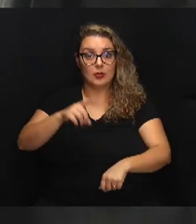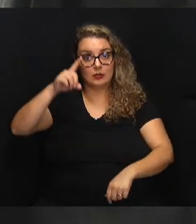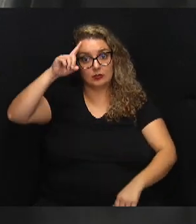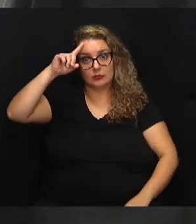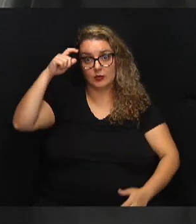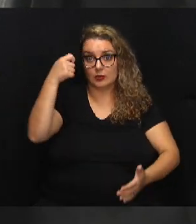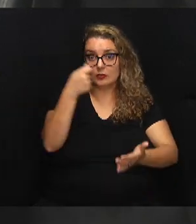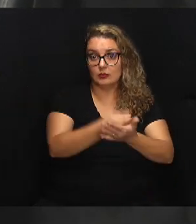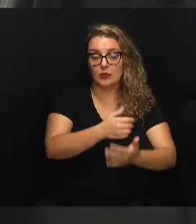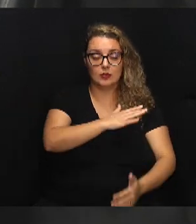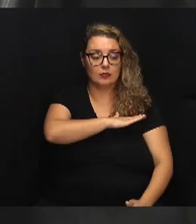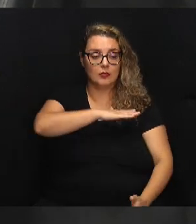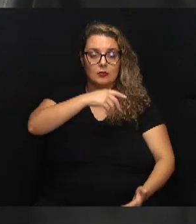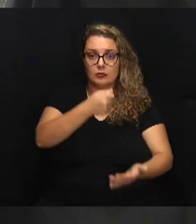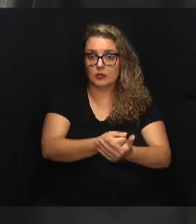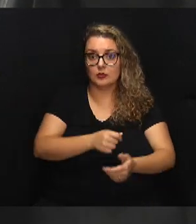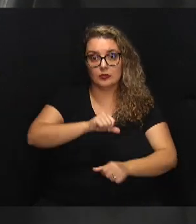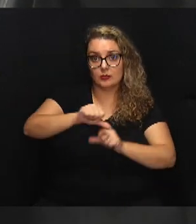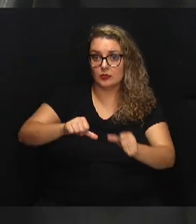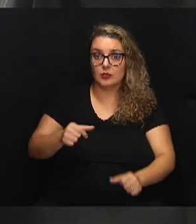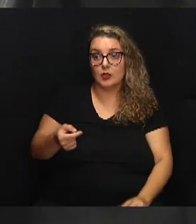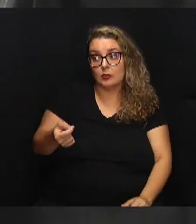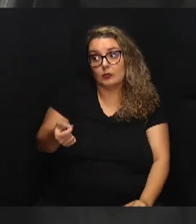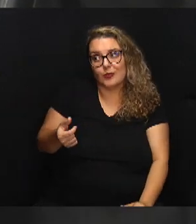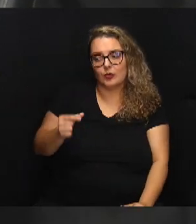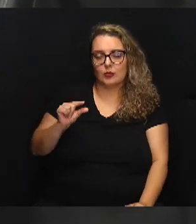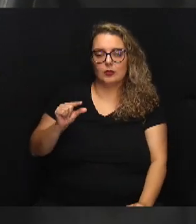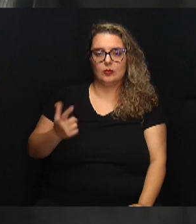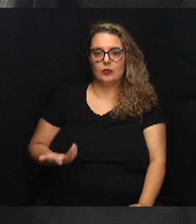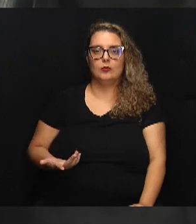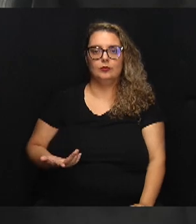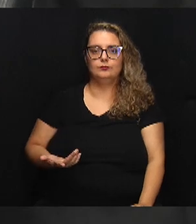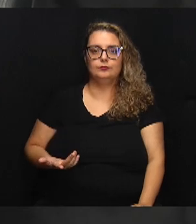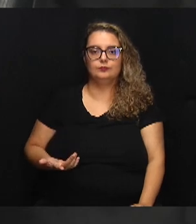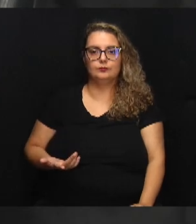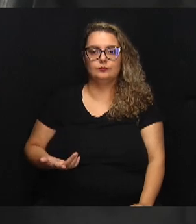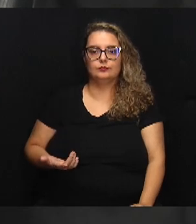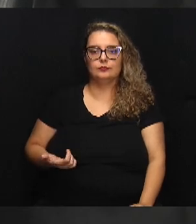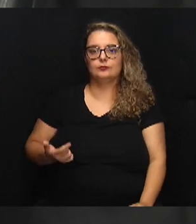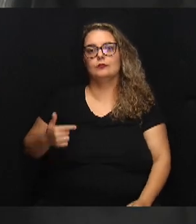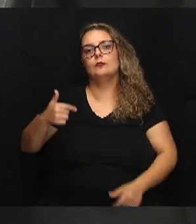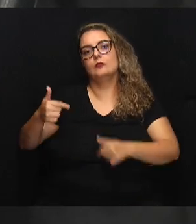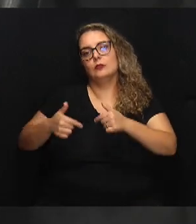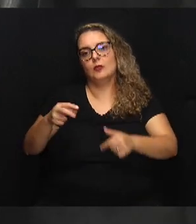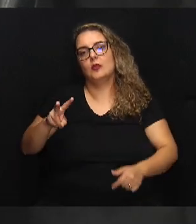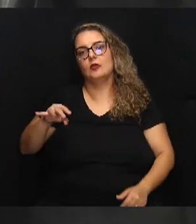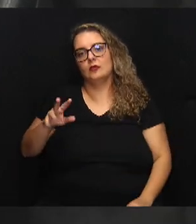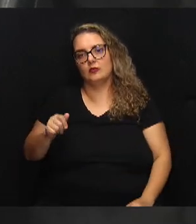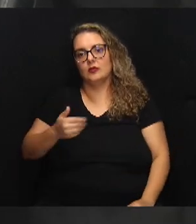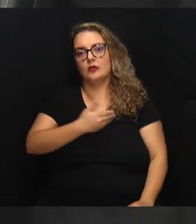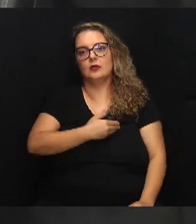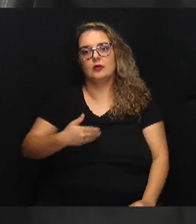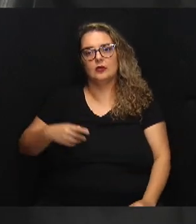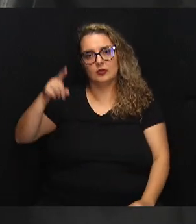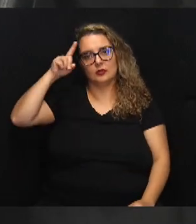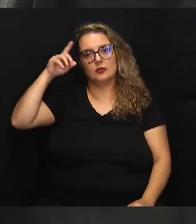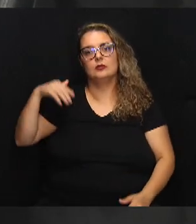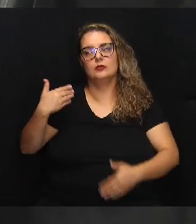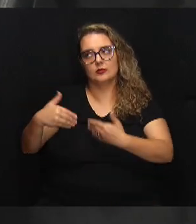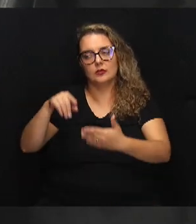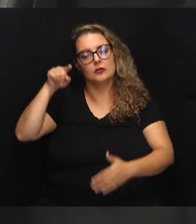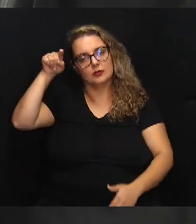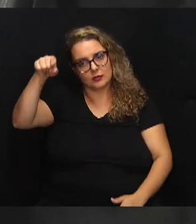mudou muita coisa. Sim. Mudou muito pouco, na verdade. E aí eu ainda trabalhava no Via Pública, então ia todo dia para São Paulo,